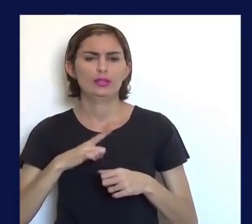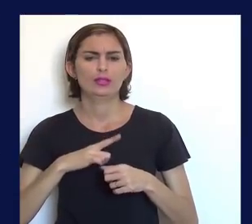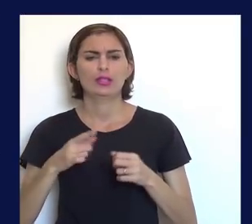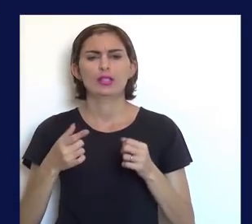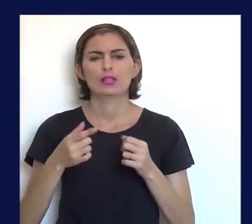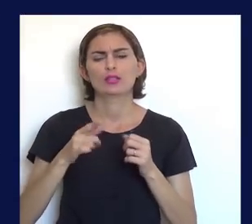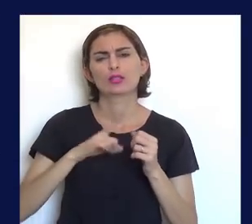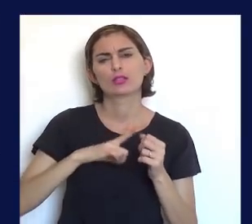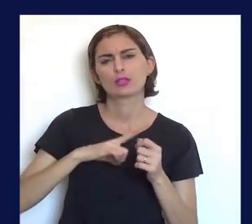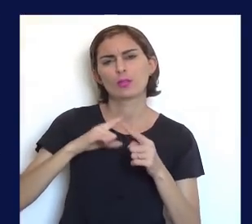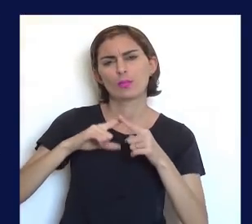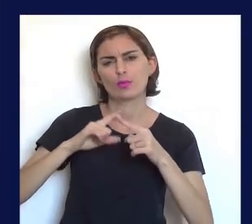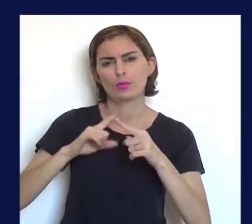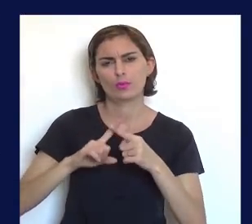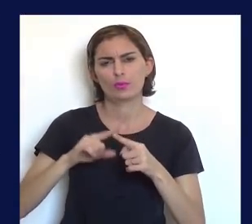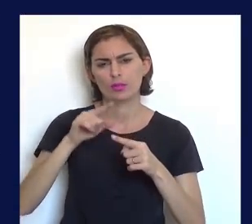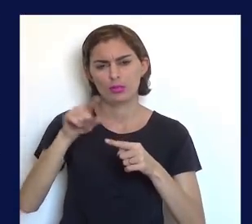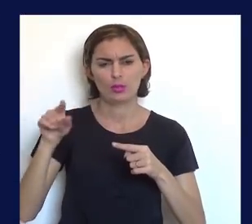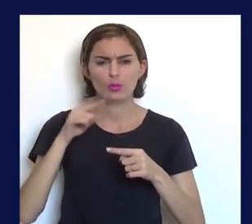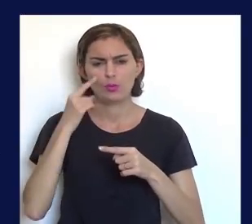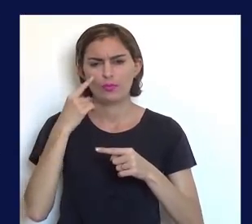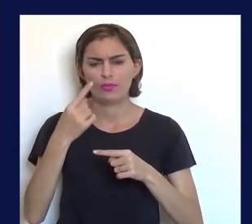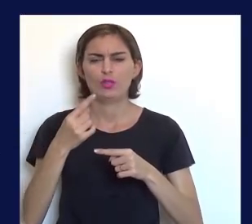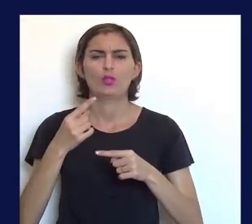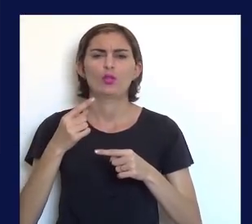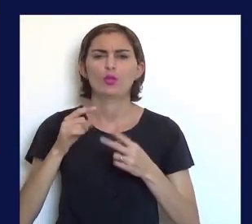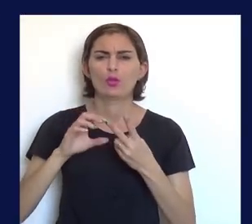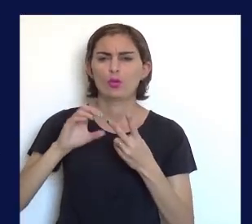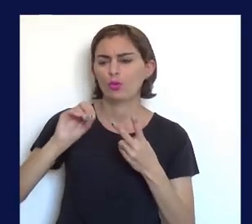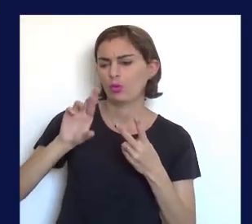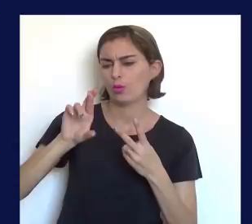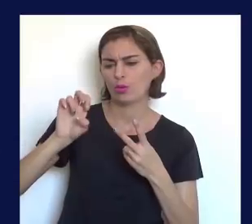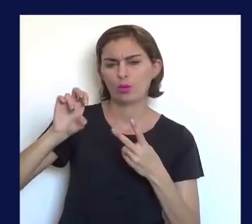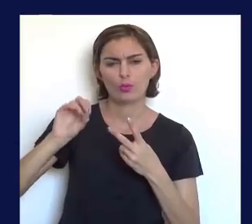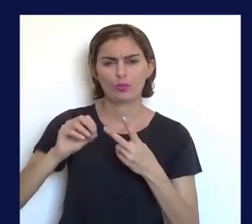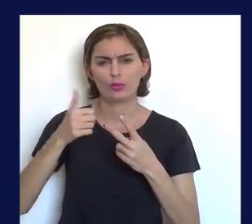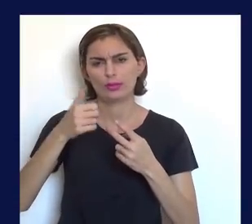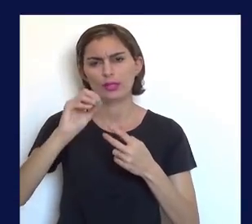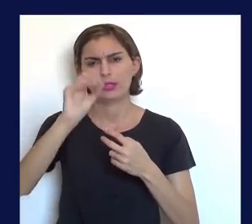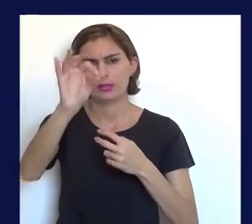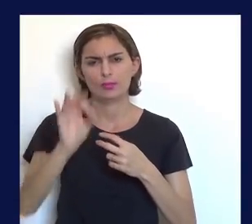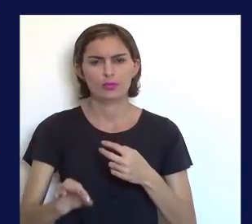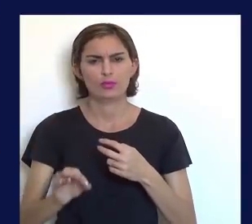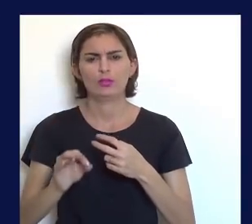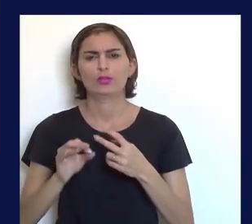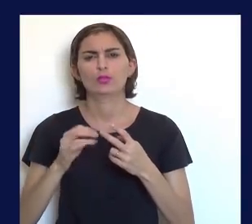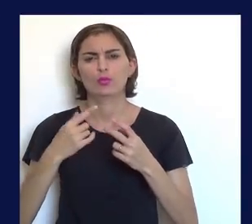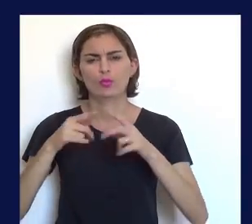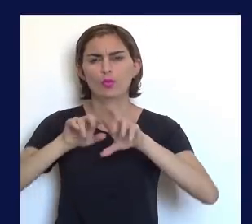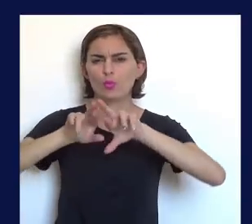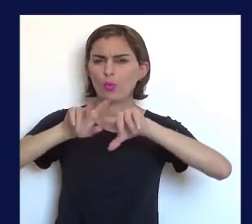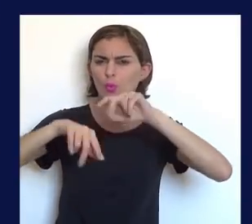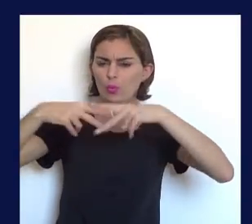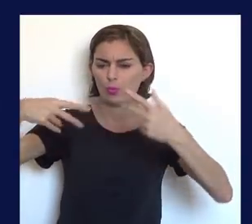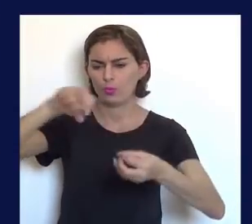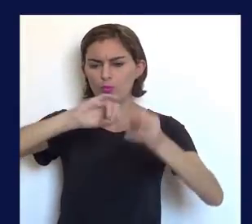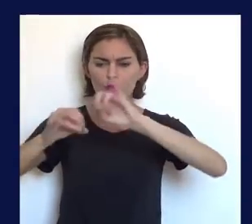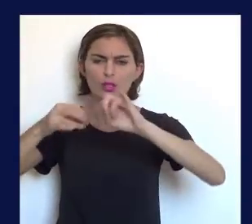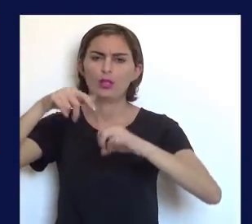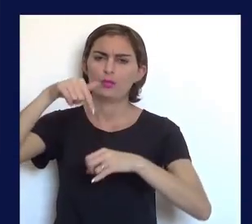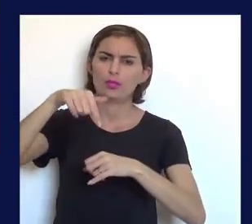a extensão, tá, de óleo. O que é óleo? É de 10%. Produtos